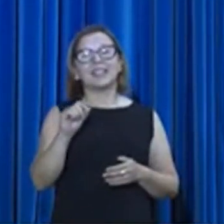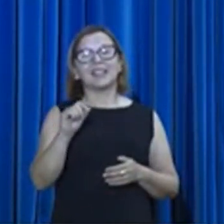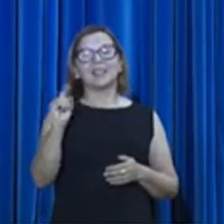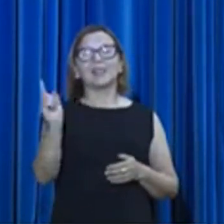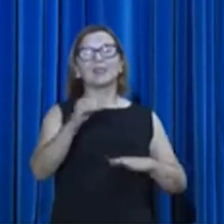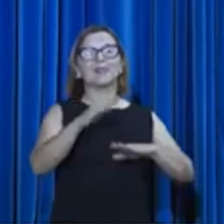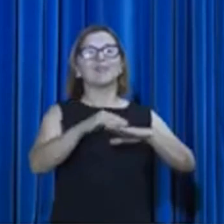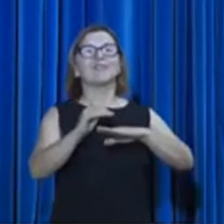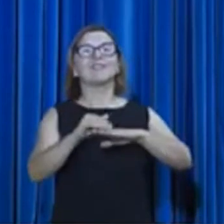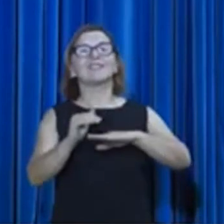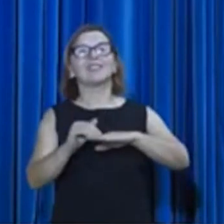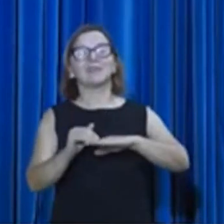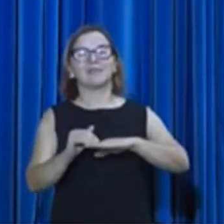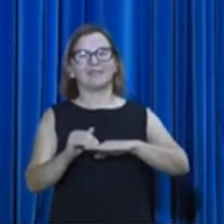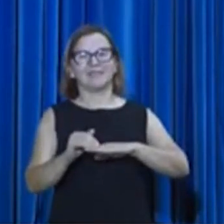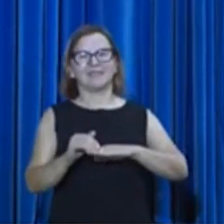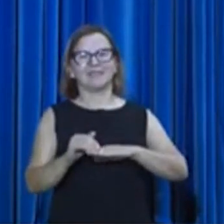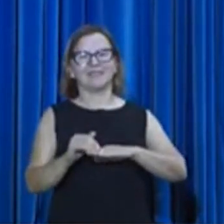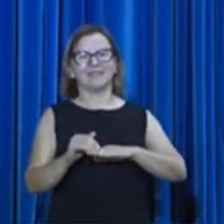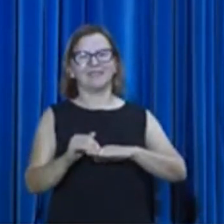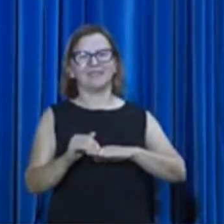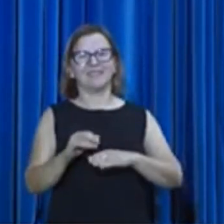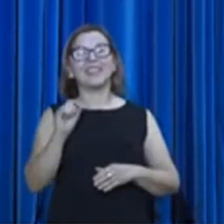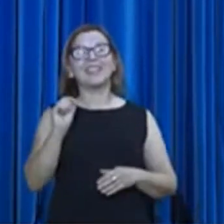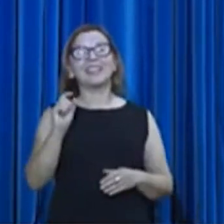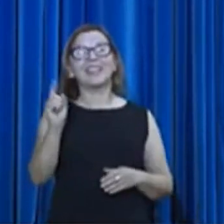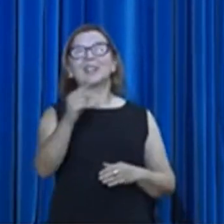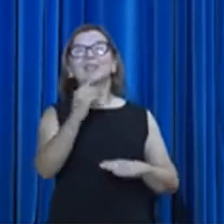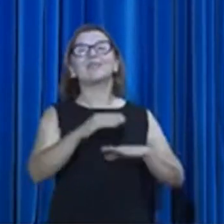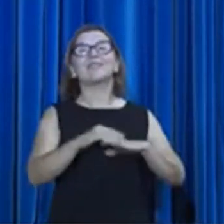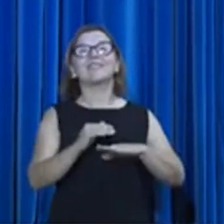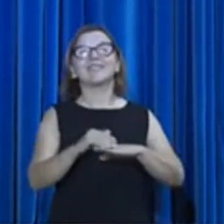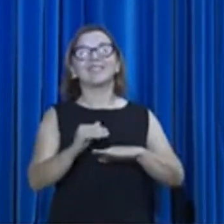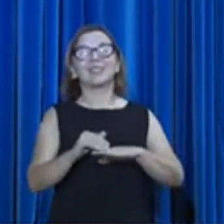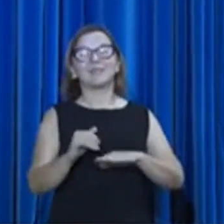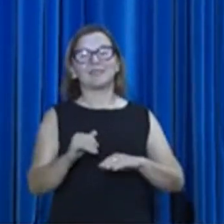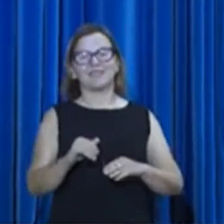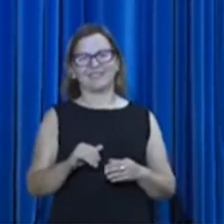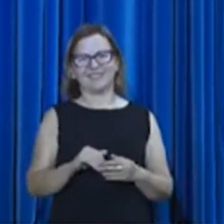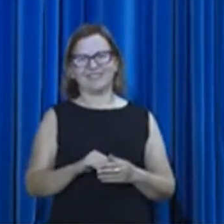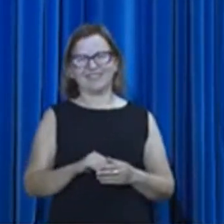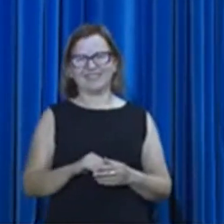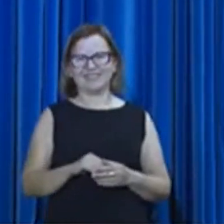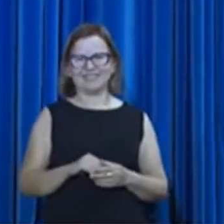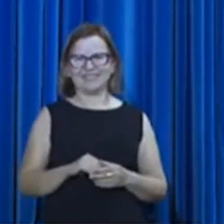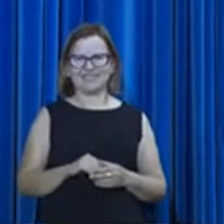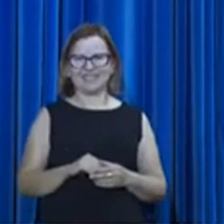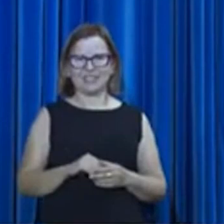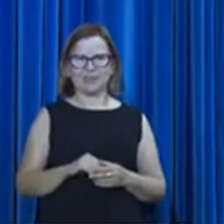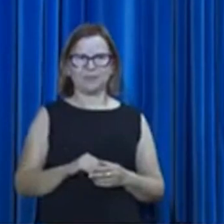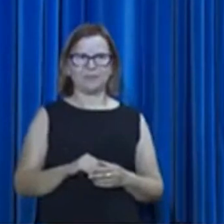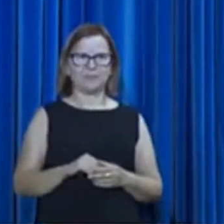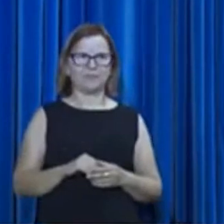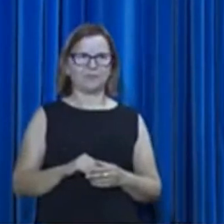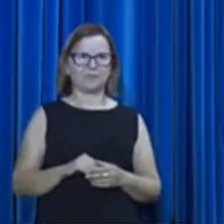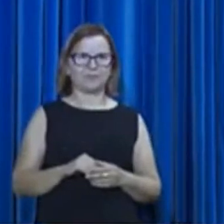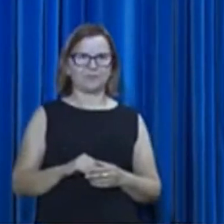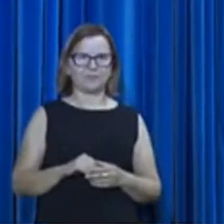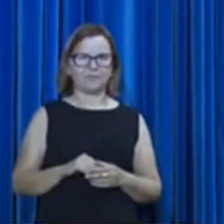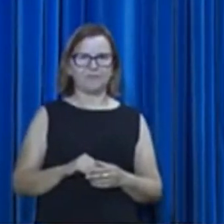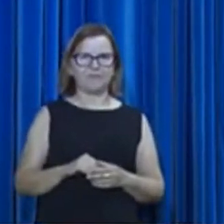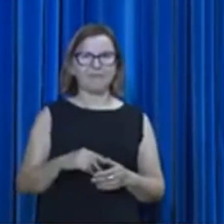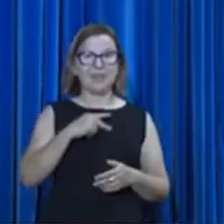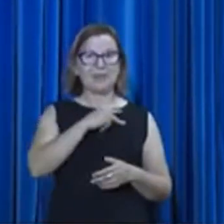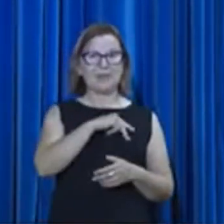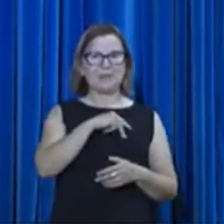vidas? Quem tem arregimentado nossas vidas?